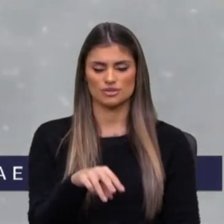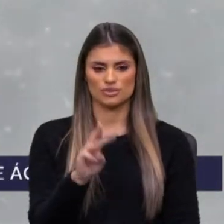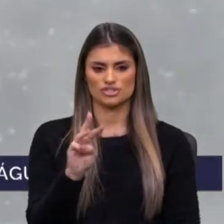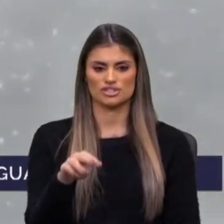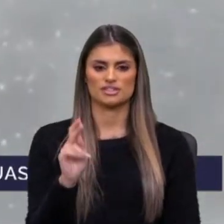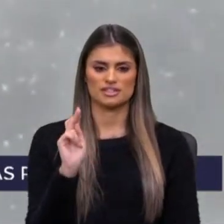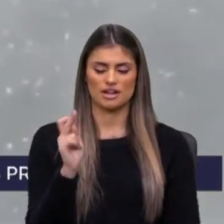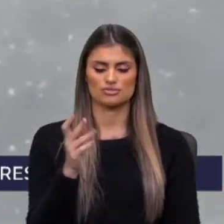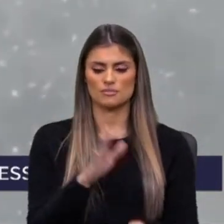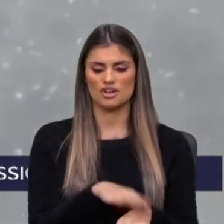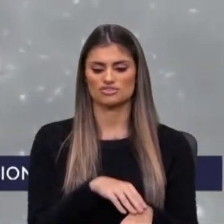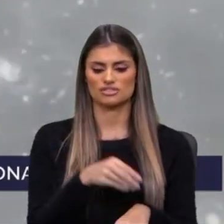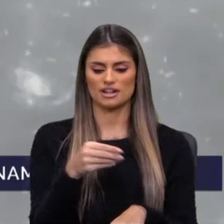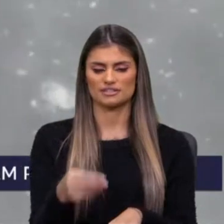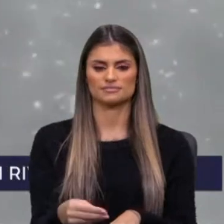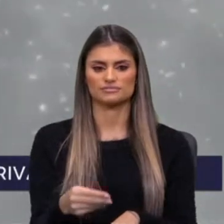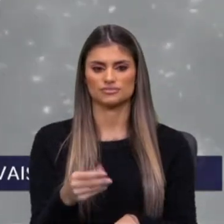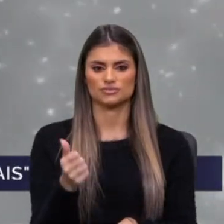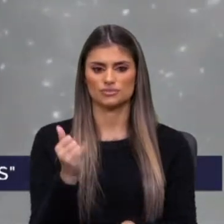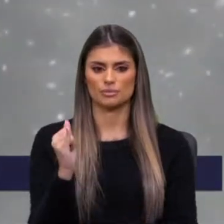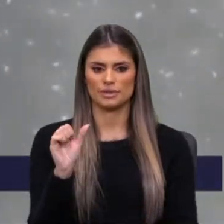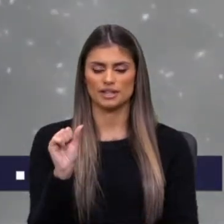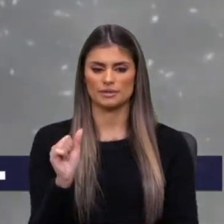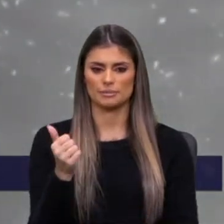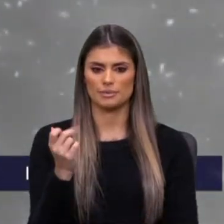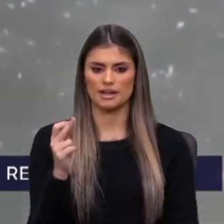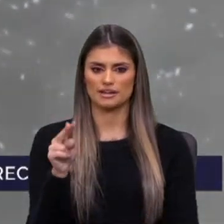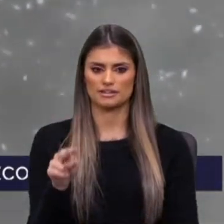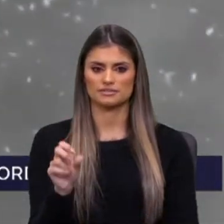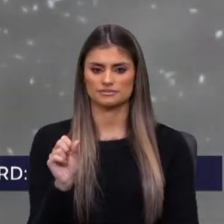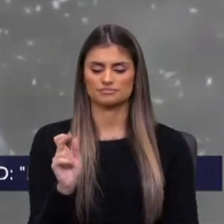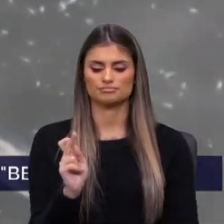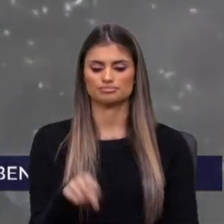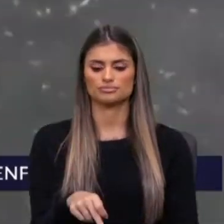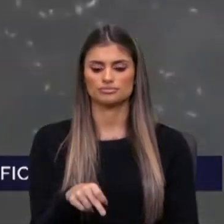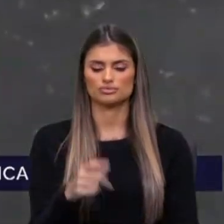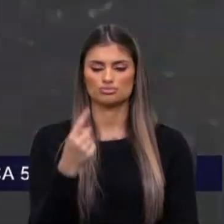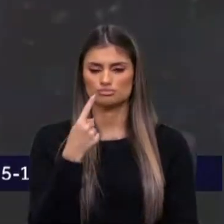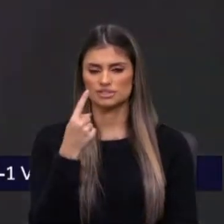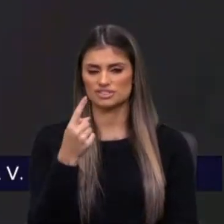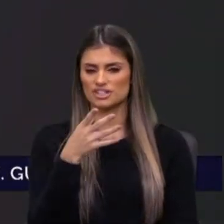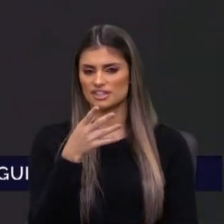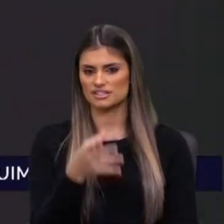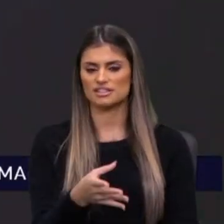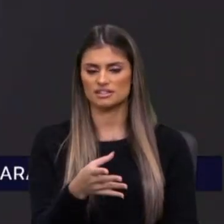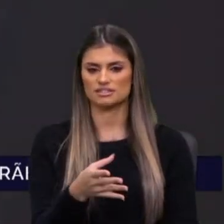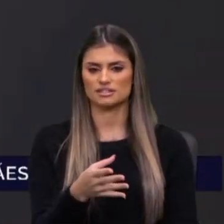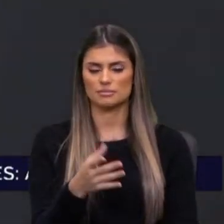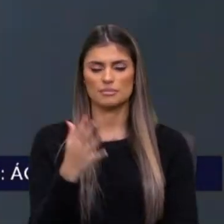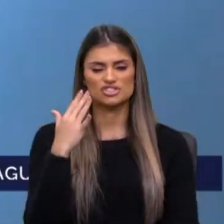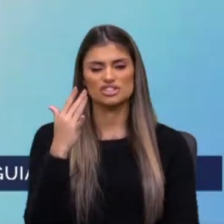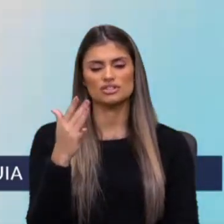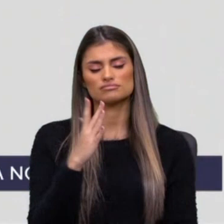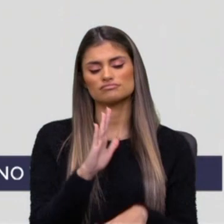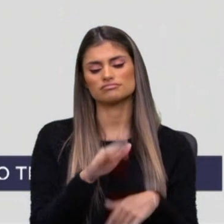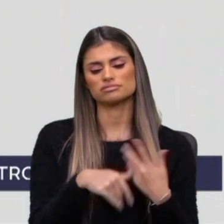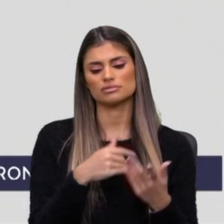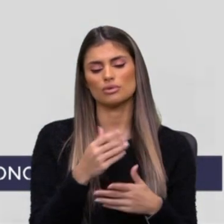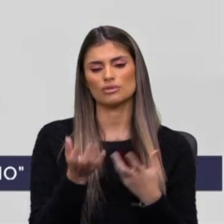anos depois do Big Bang. E aqui entra o guisado. Os astrónomos dizem que, imagine um guisado, e que